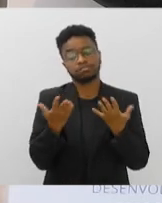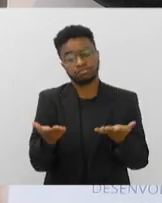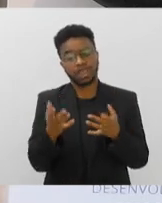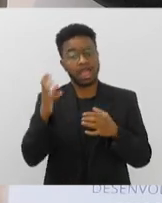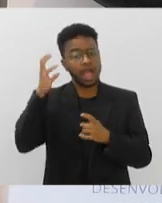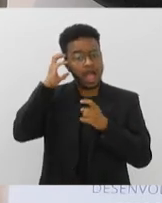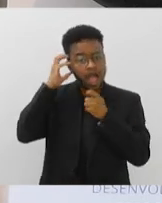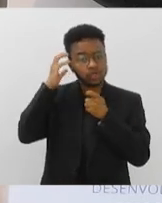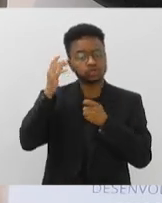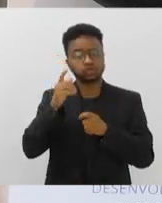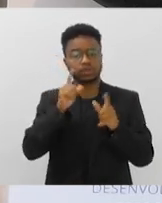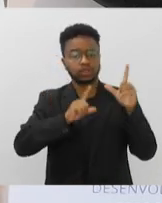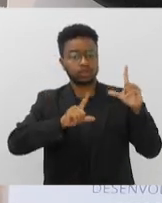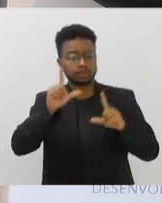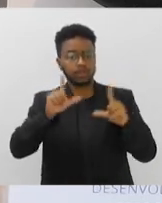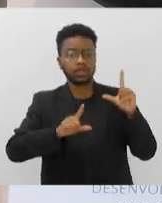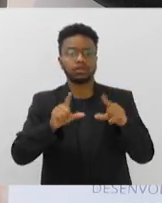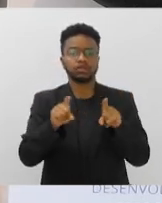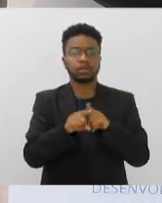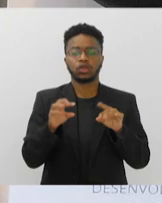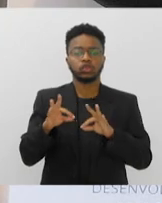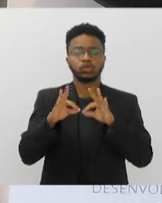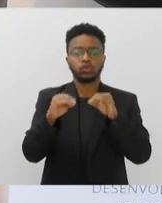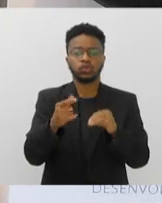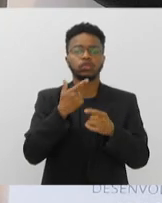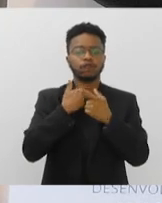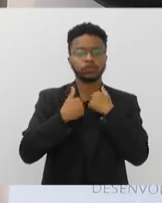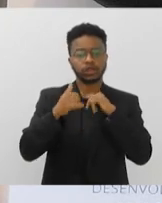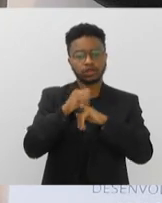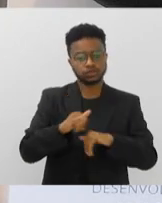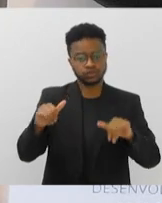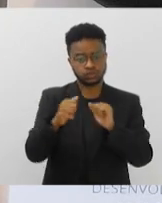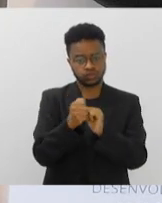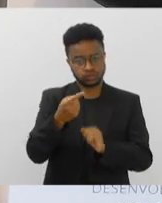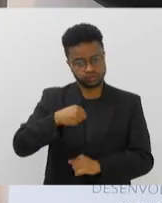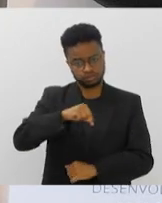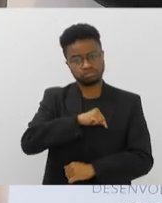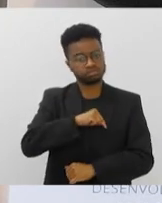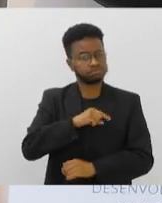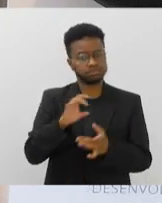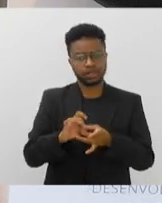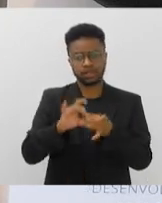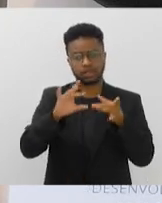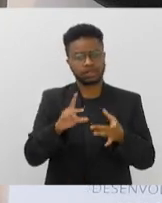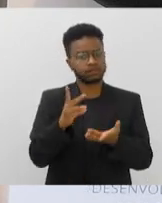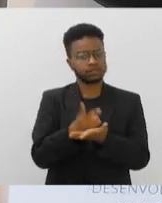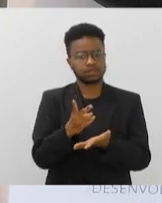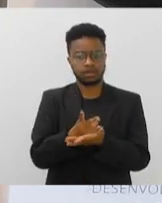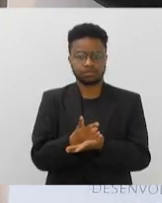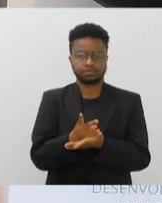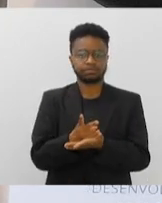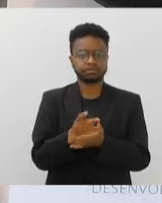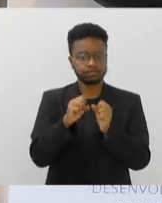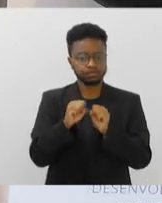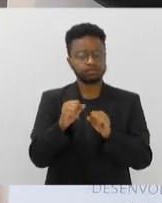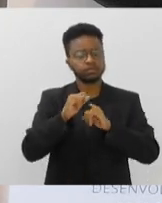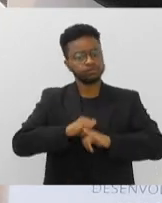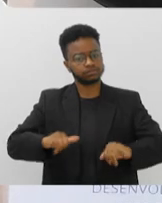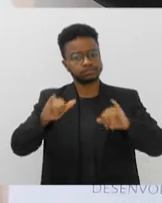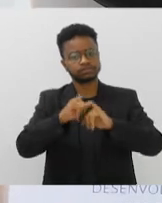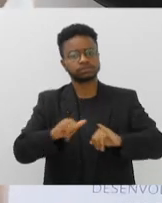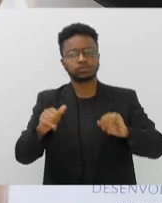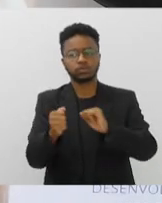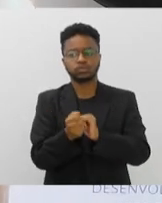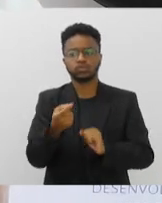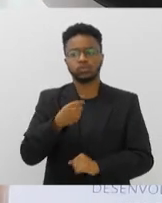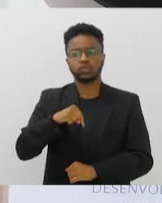rádio de TV todo mundo que quiser propagar essa voz com a gente estará sempre bem-vindo a propagar a nossa voz nós